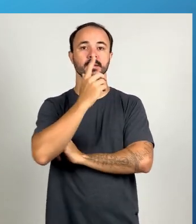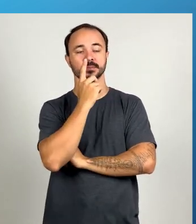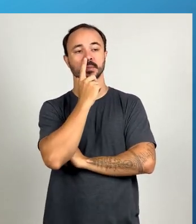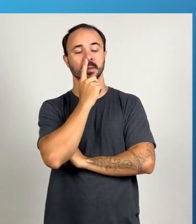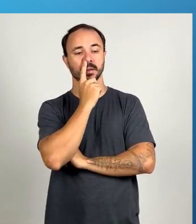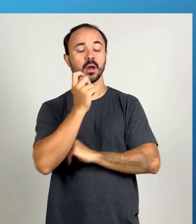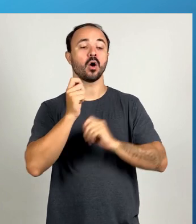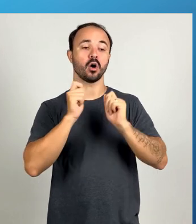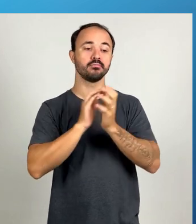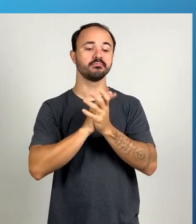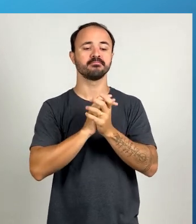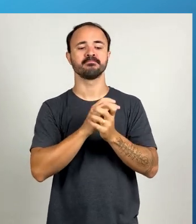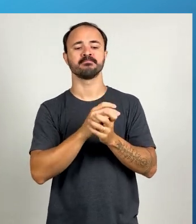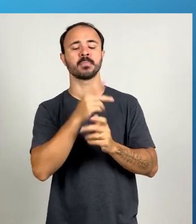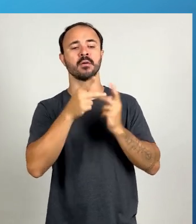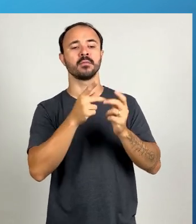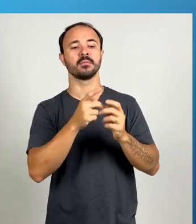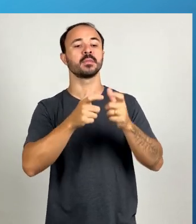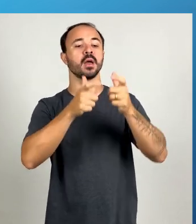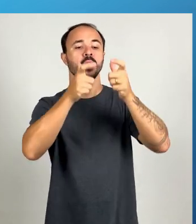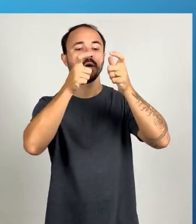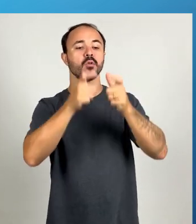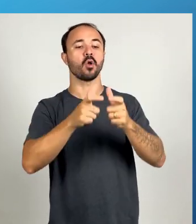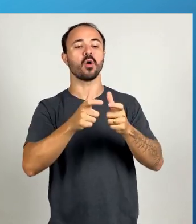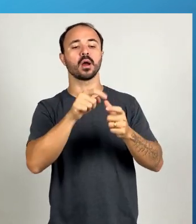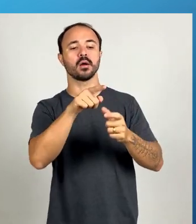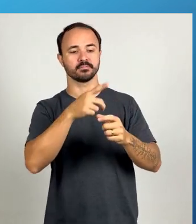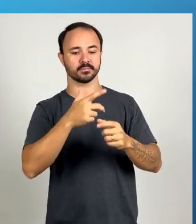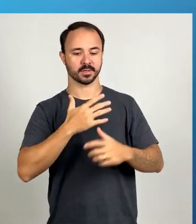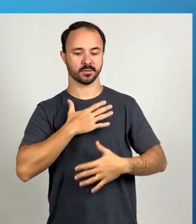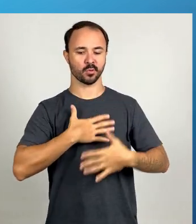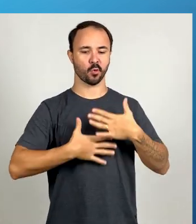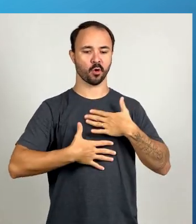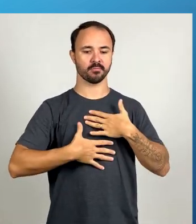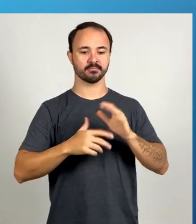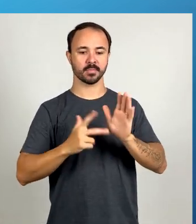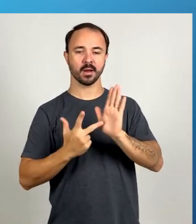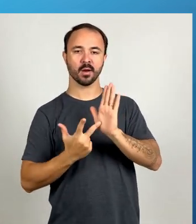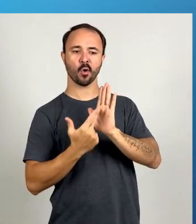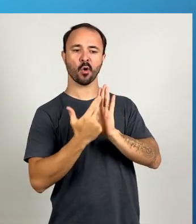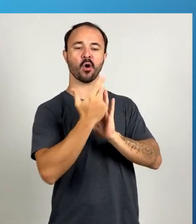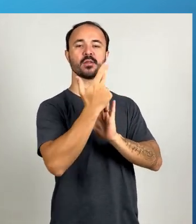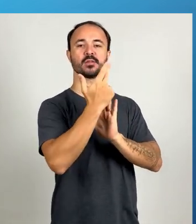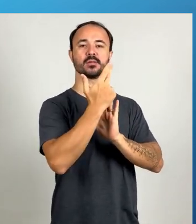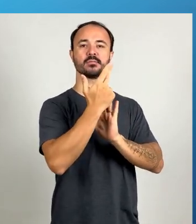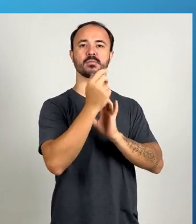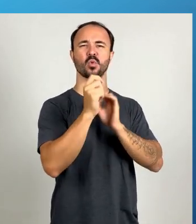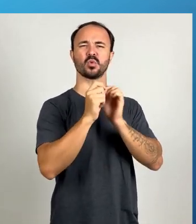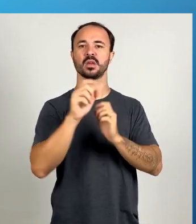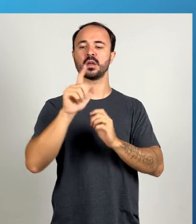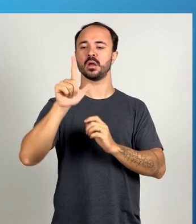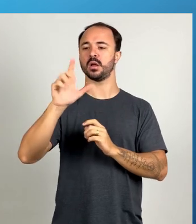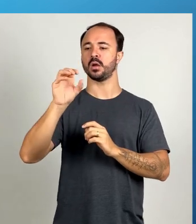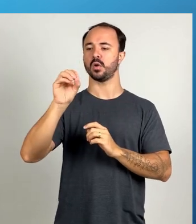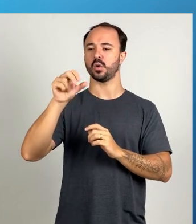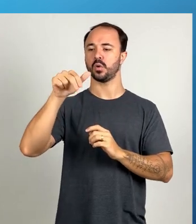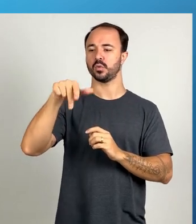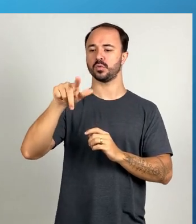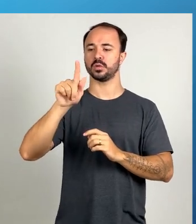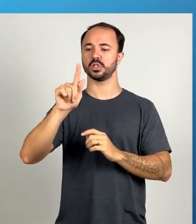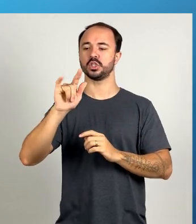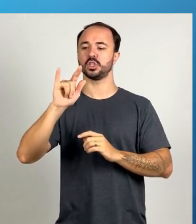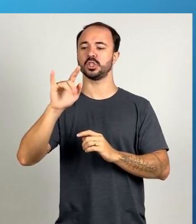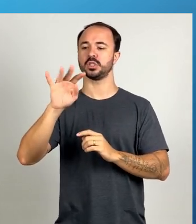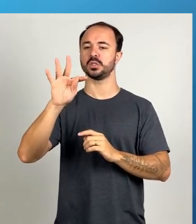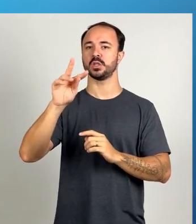assim: façam uma incisão longitudinal. O que seria isso? Pegar o bisturi, fazer a